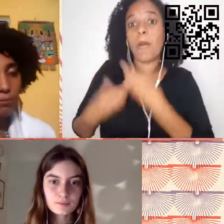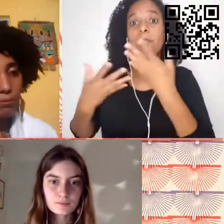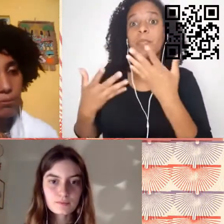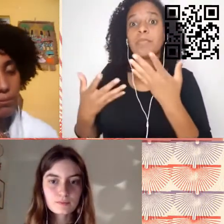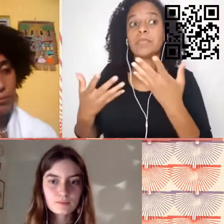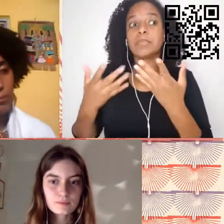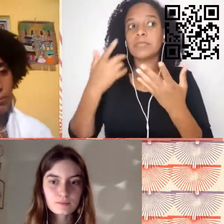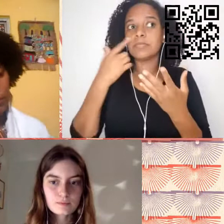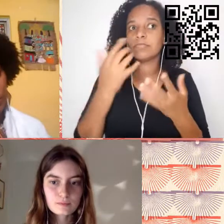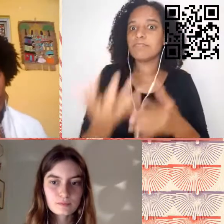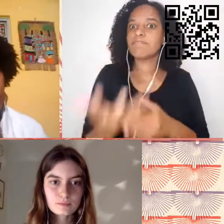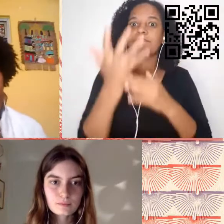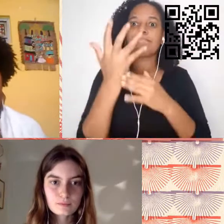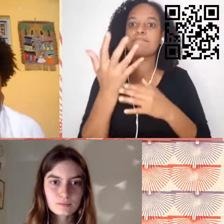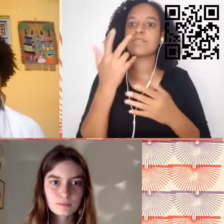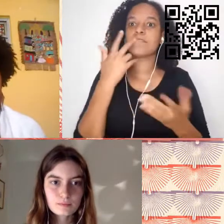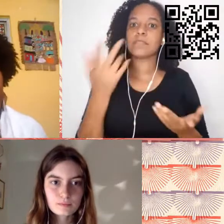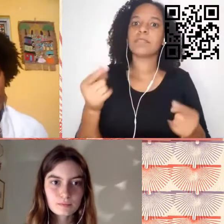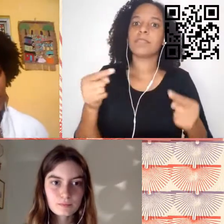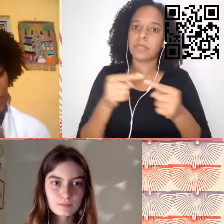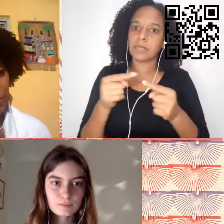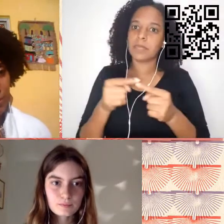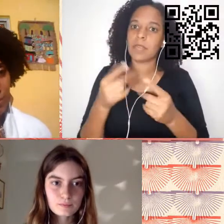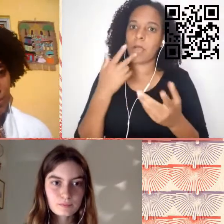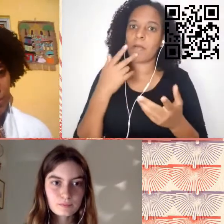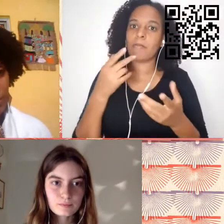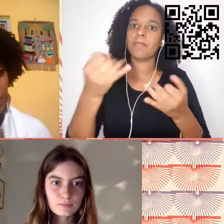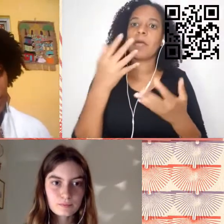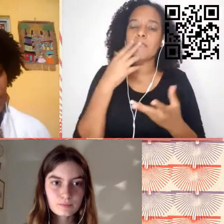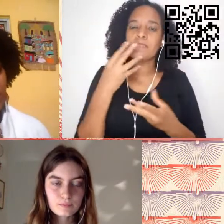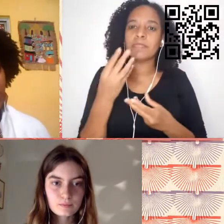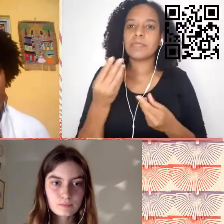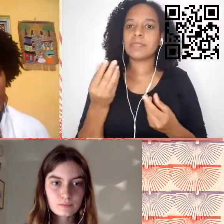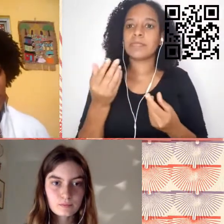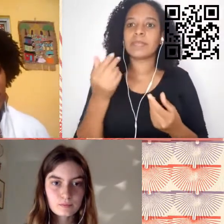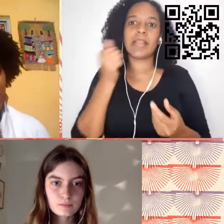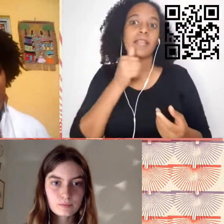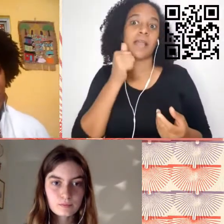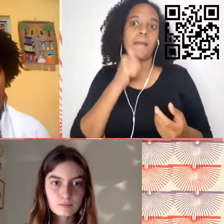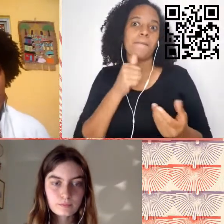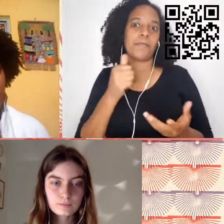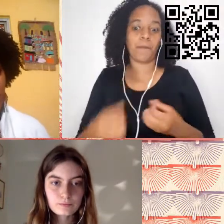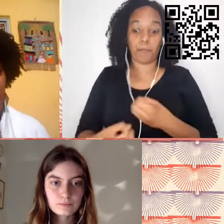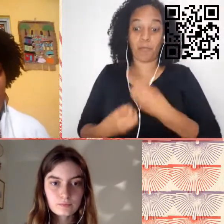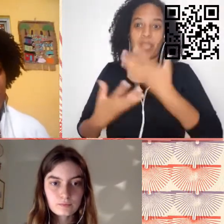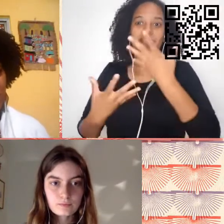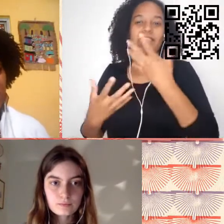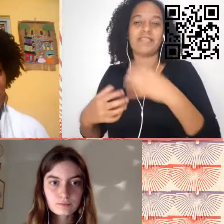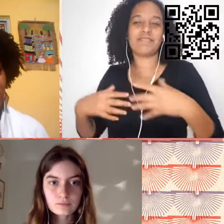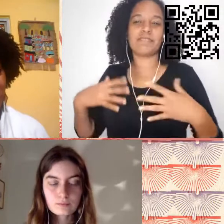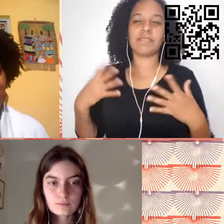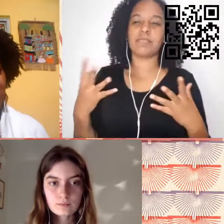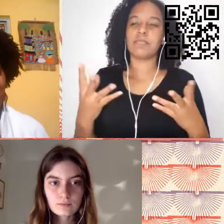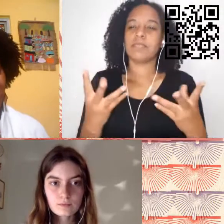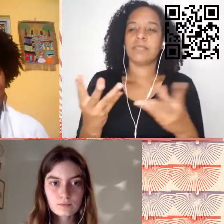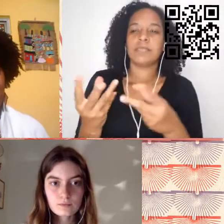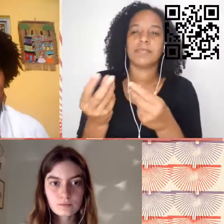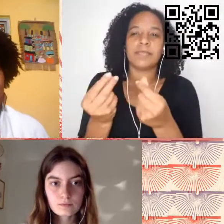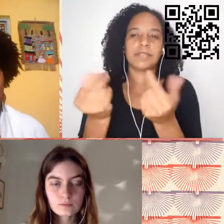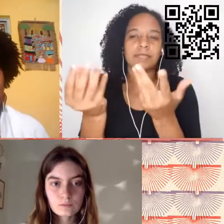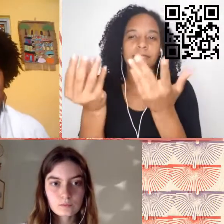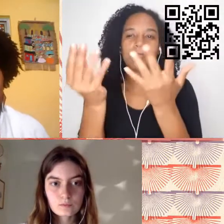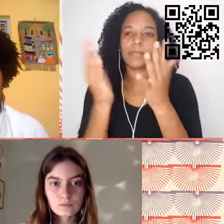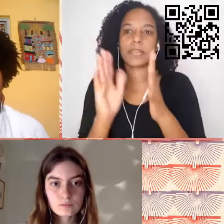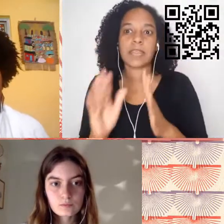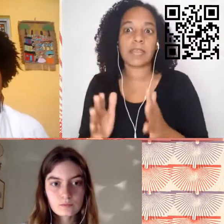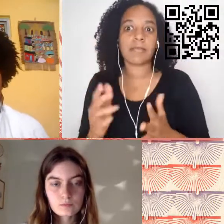atenção e acho que tem a ver até com essa questão da sensualização que, às vezes, a poesia carrega e traz. E